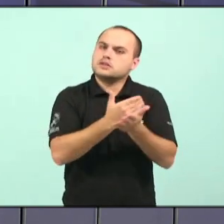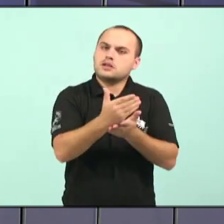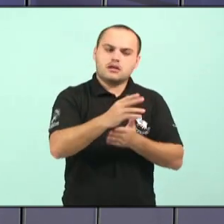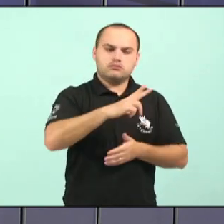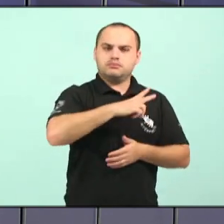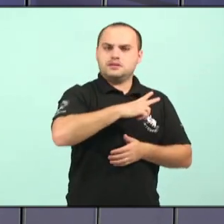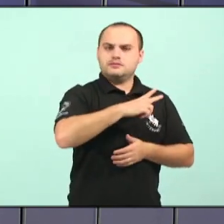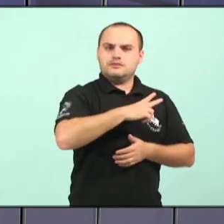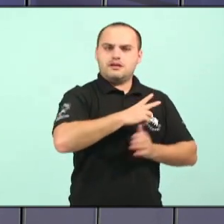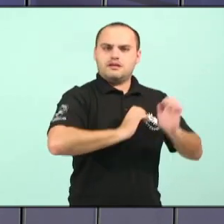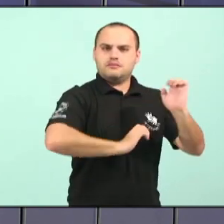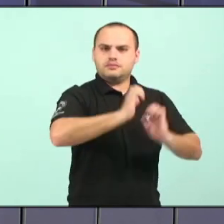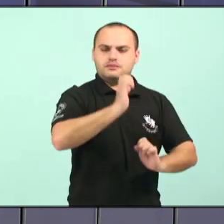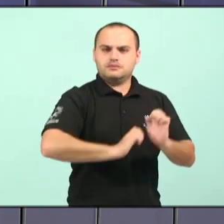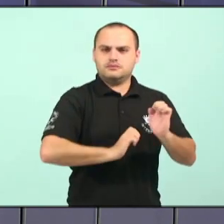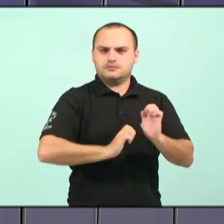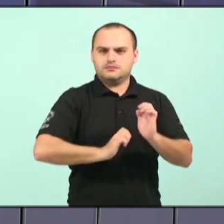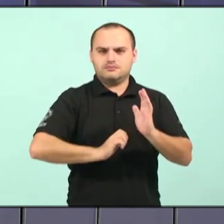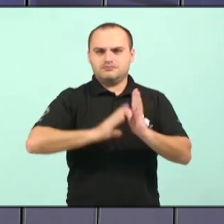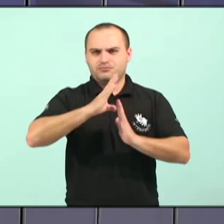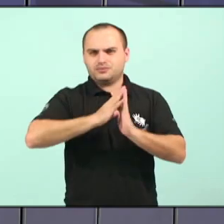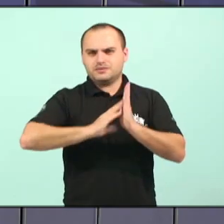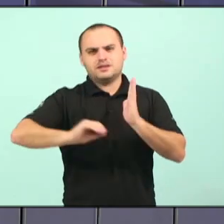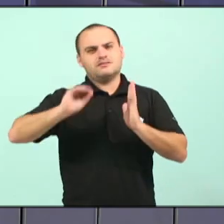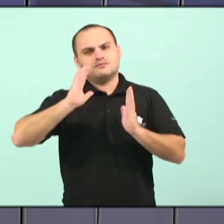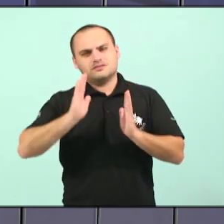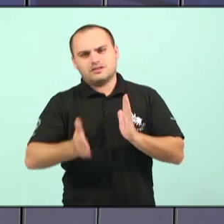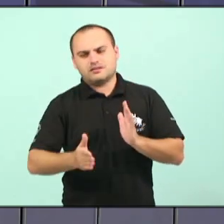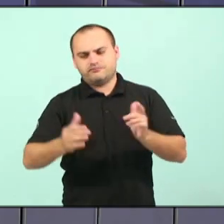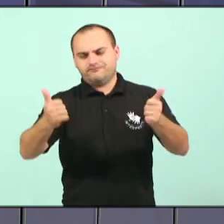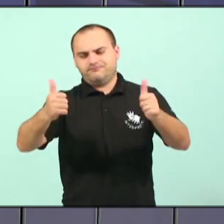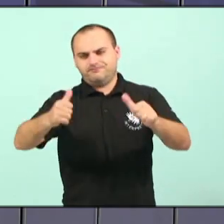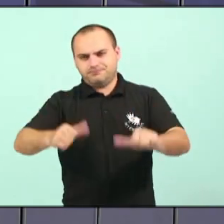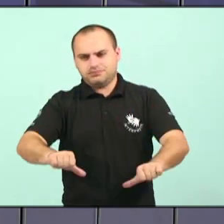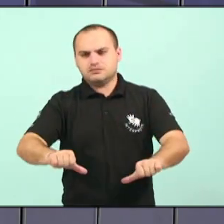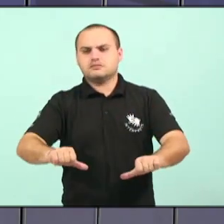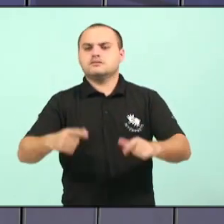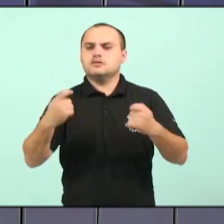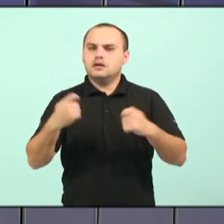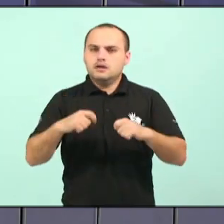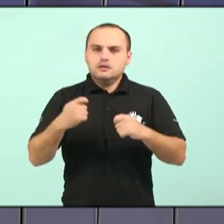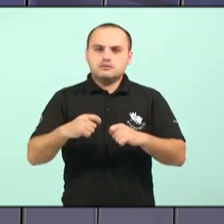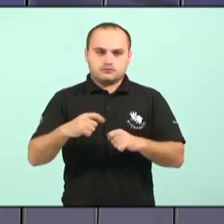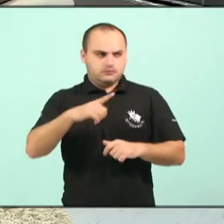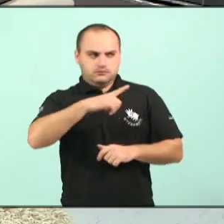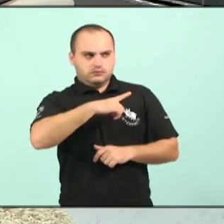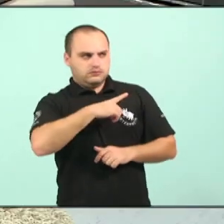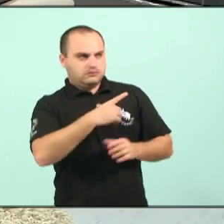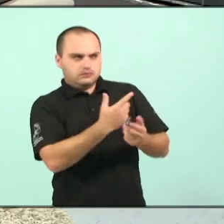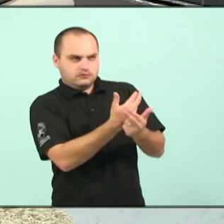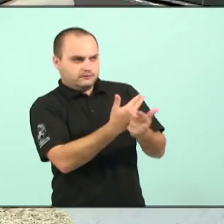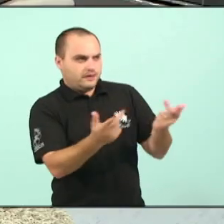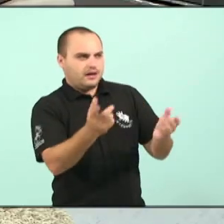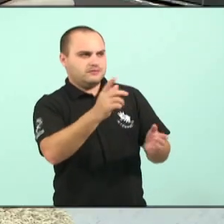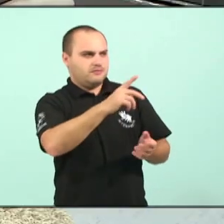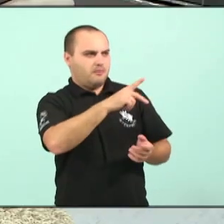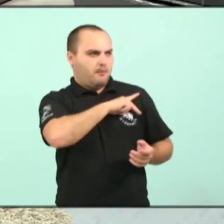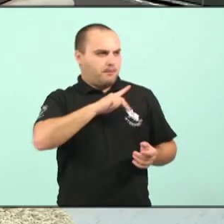o nosso modelo é um modelo que já está desgastado. Nós precisamos diminuir um pouquinho o Estado. Tem muito penduricalho no